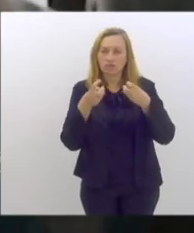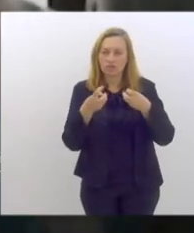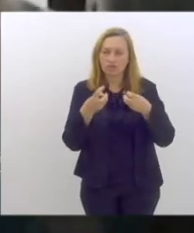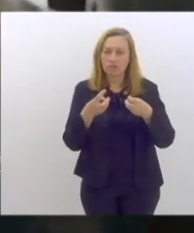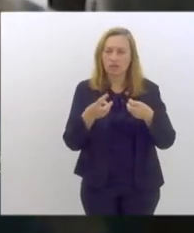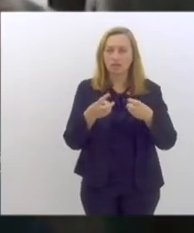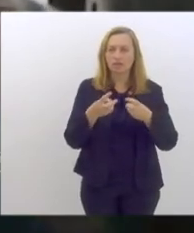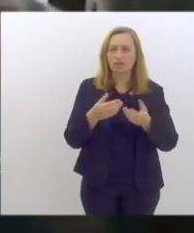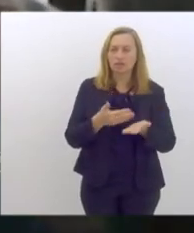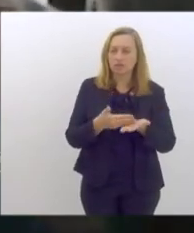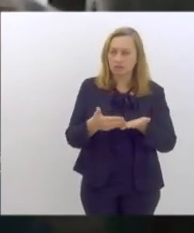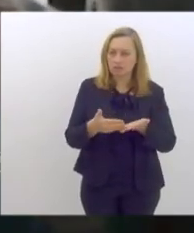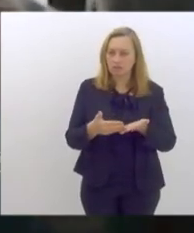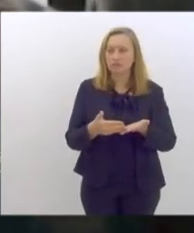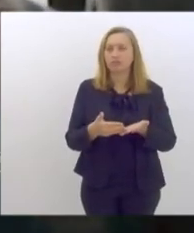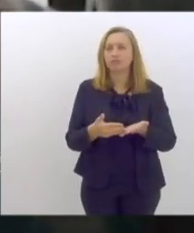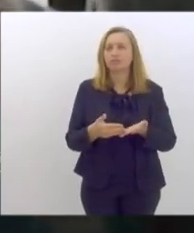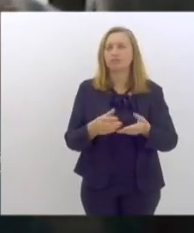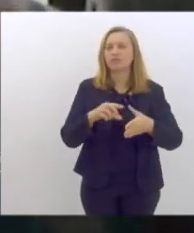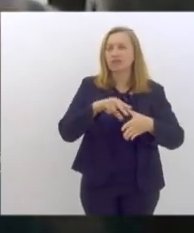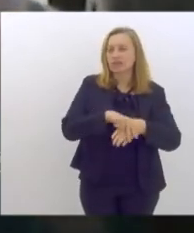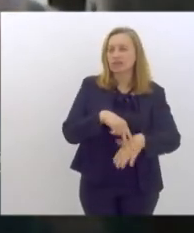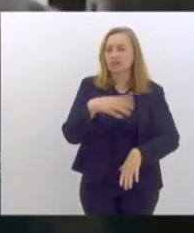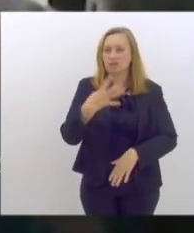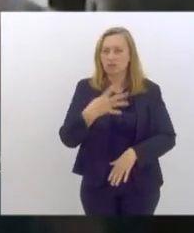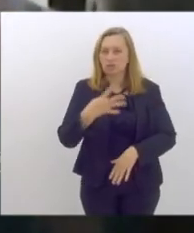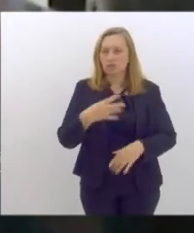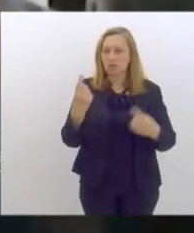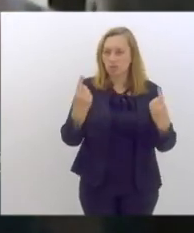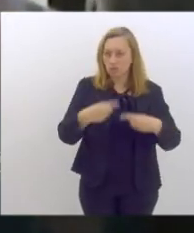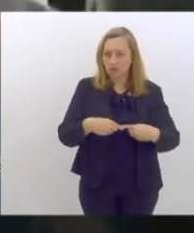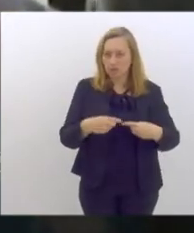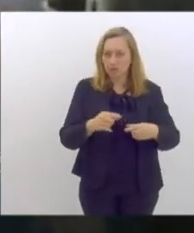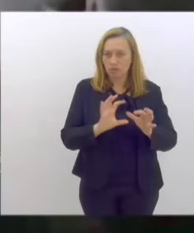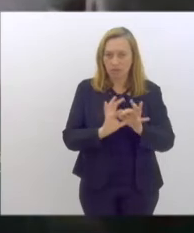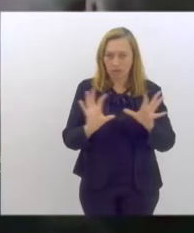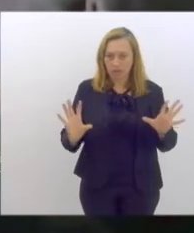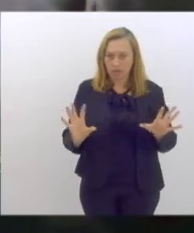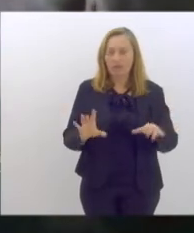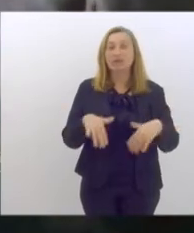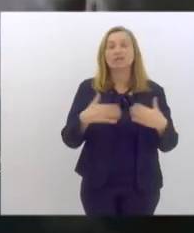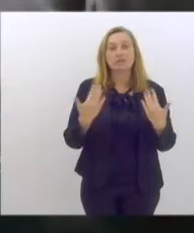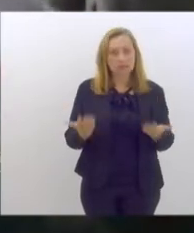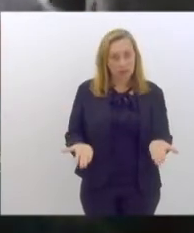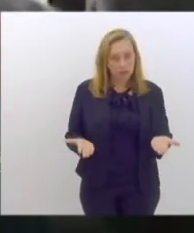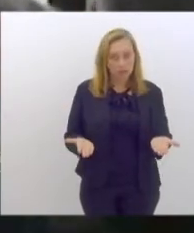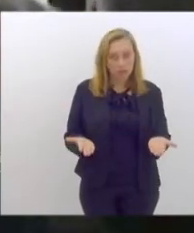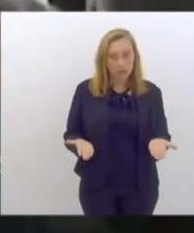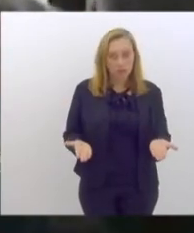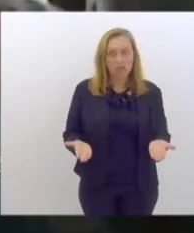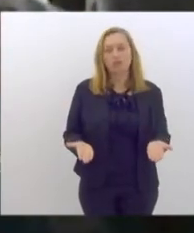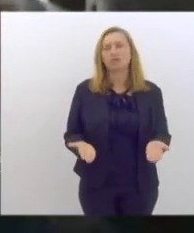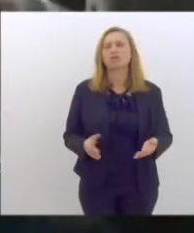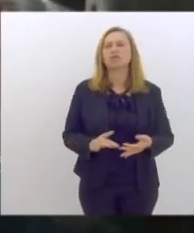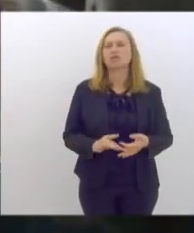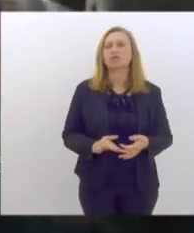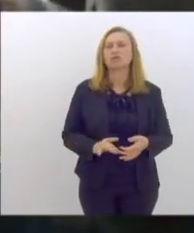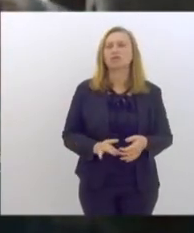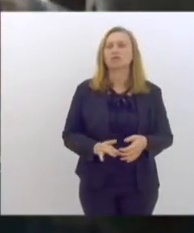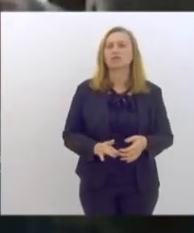princípios Inciso 4 livre concorrência então é